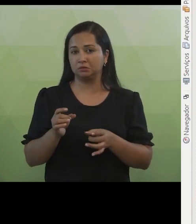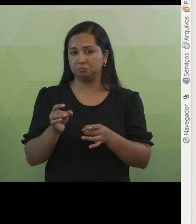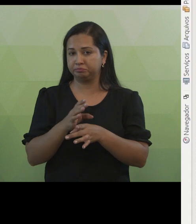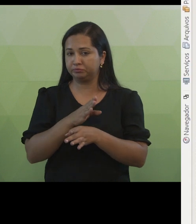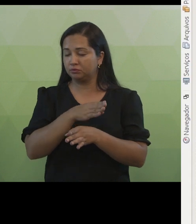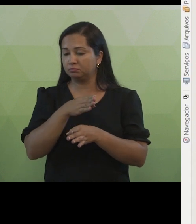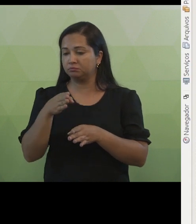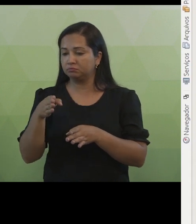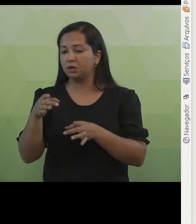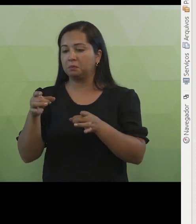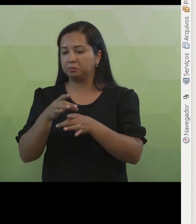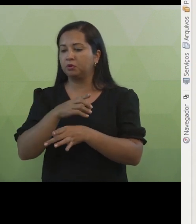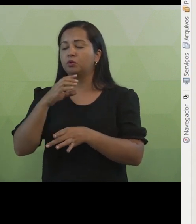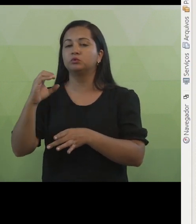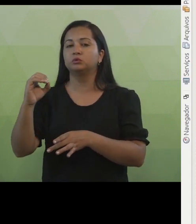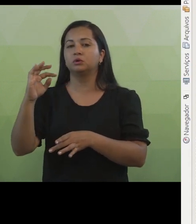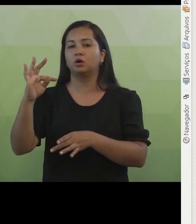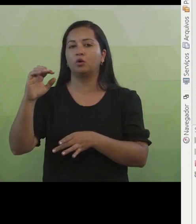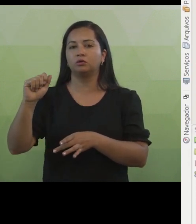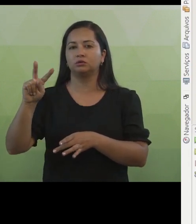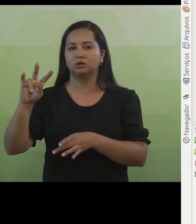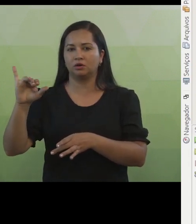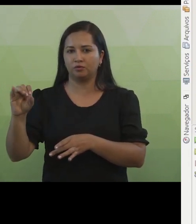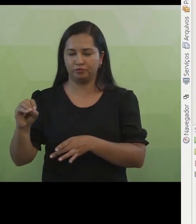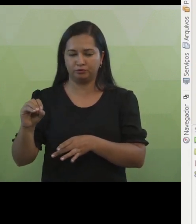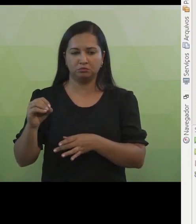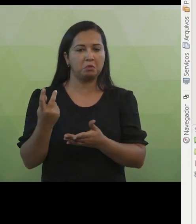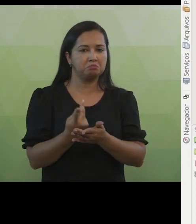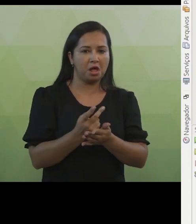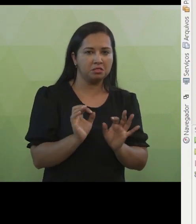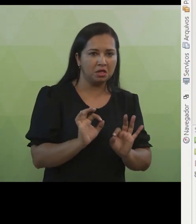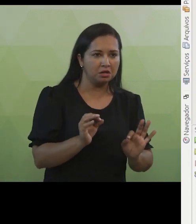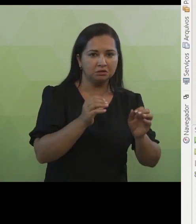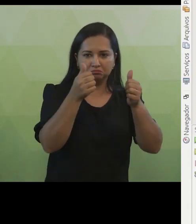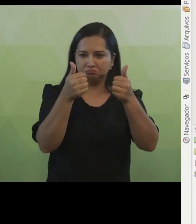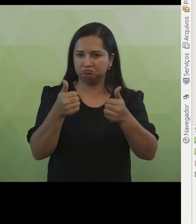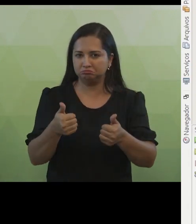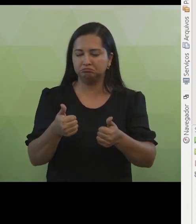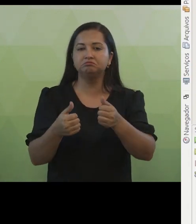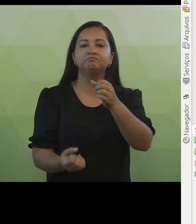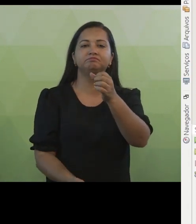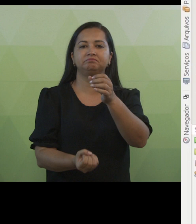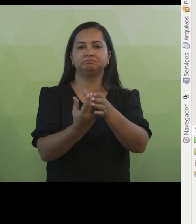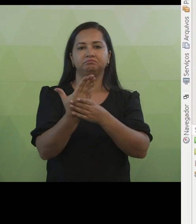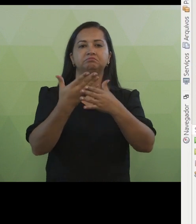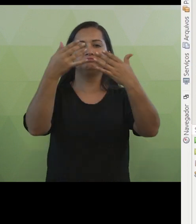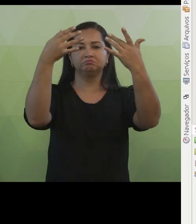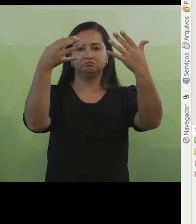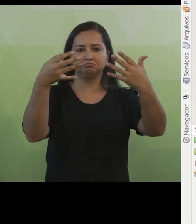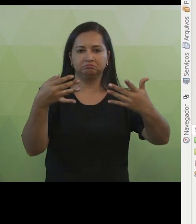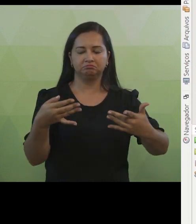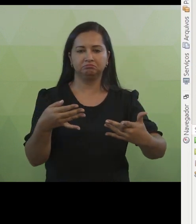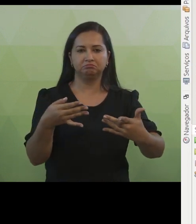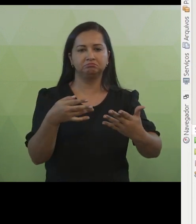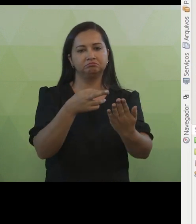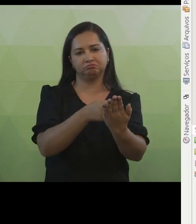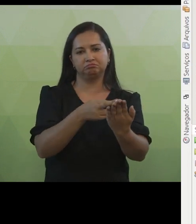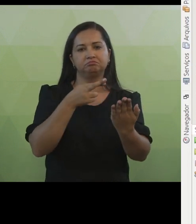Otávio. Não mais foi identificado o erro, objeto criado, e conseguiu agora